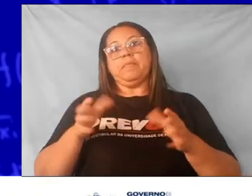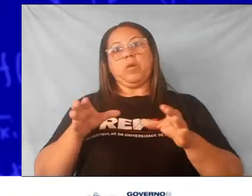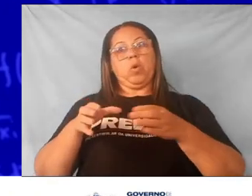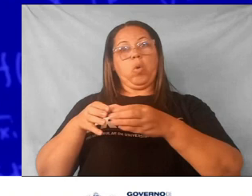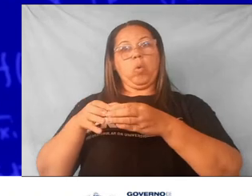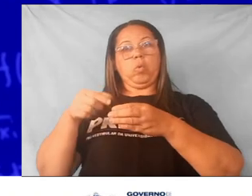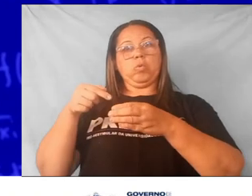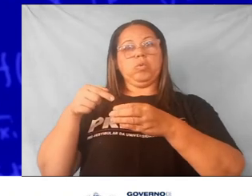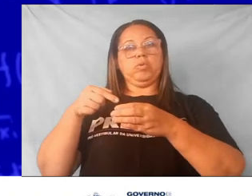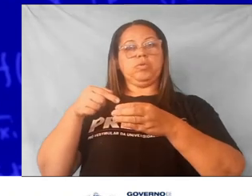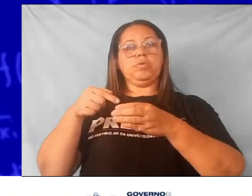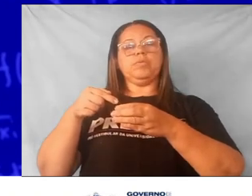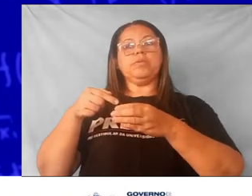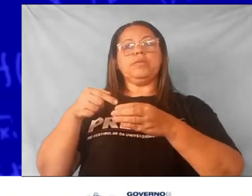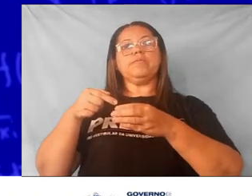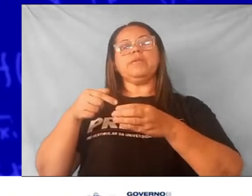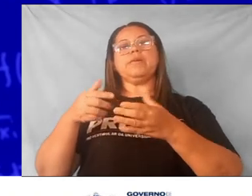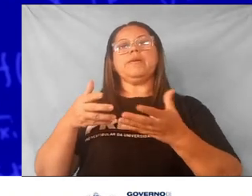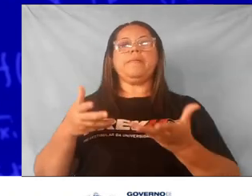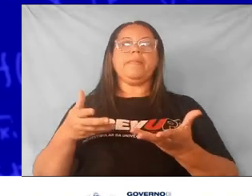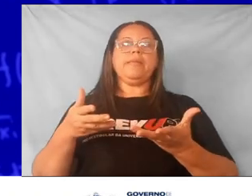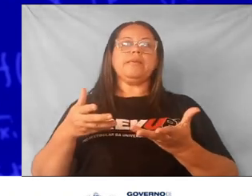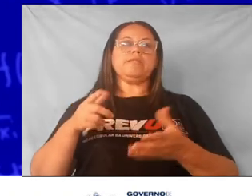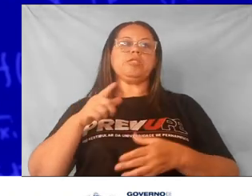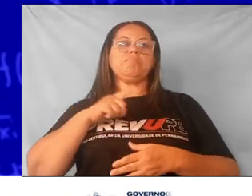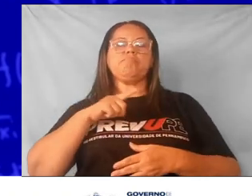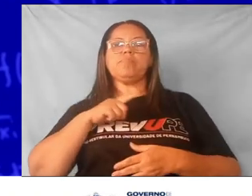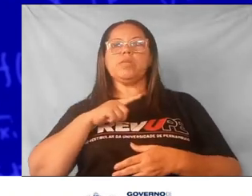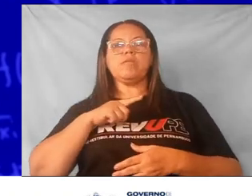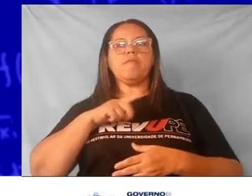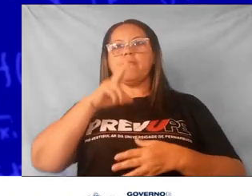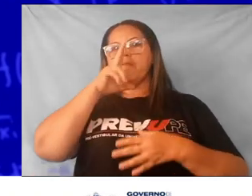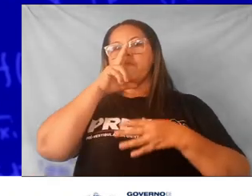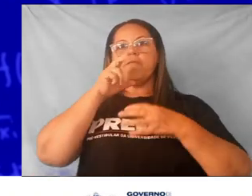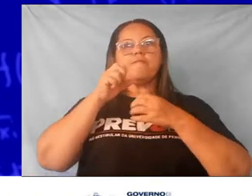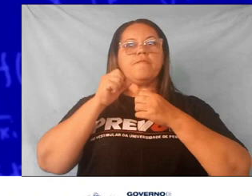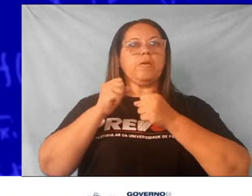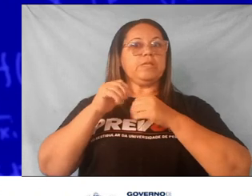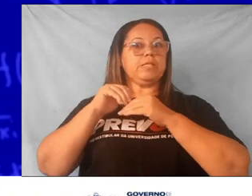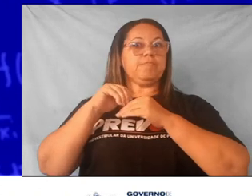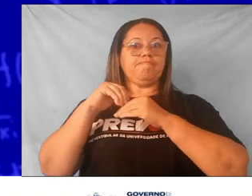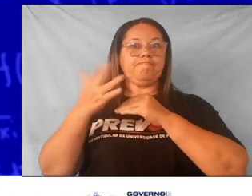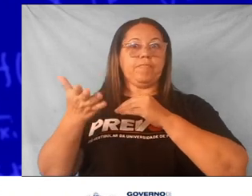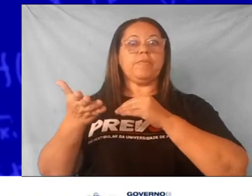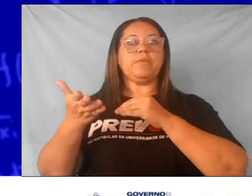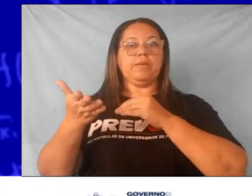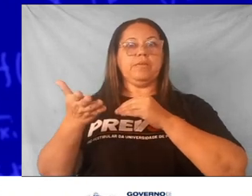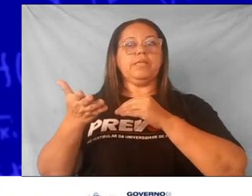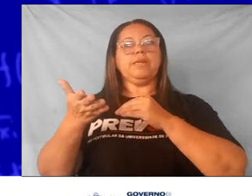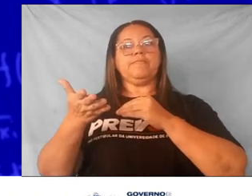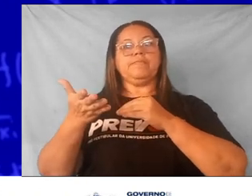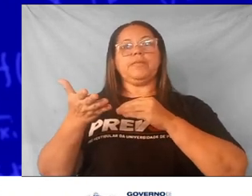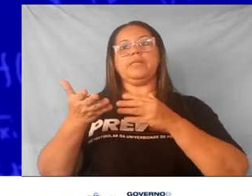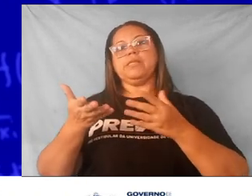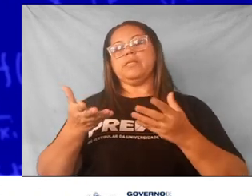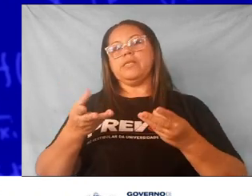conjunto esteja sujeito, né, a forças, né, externas